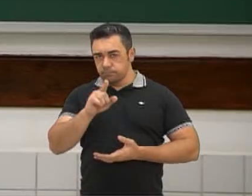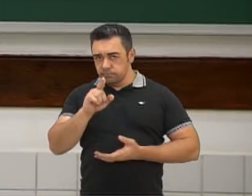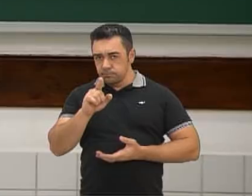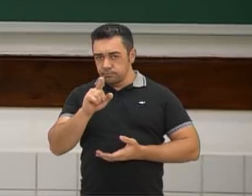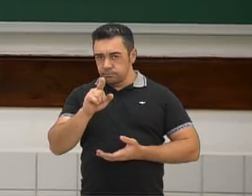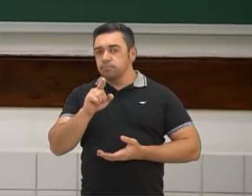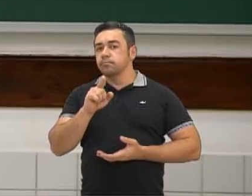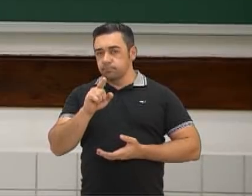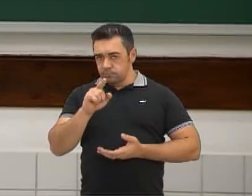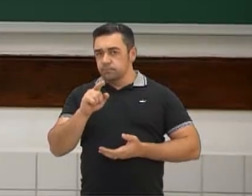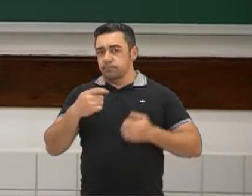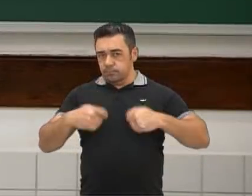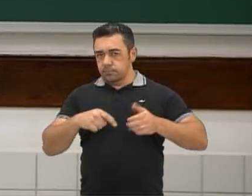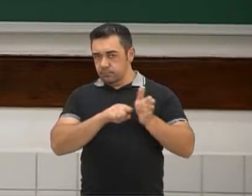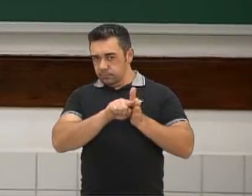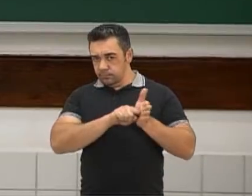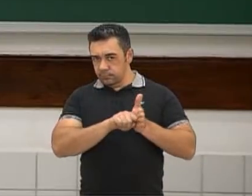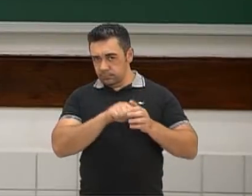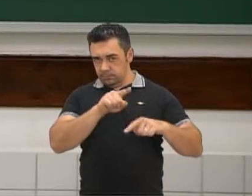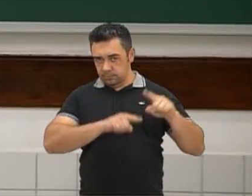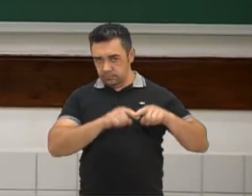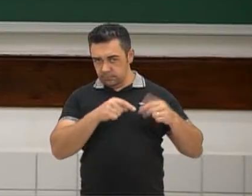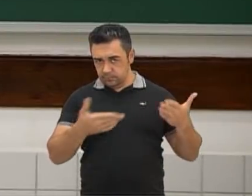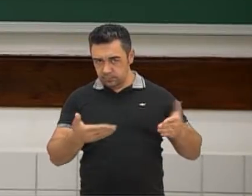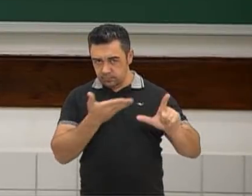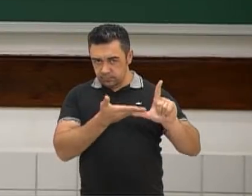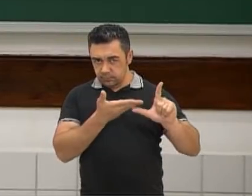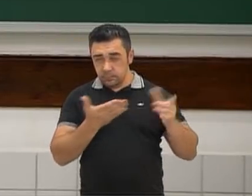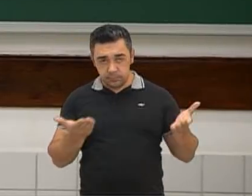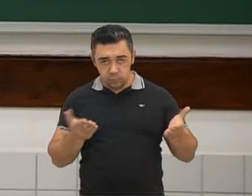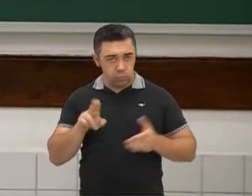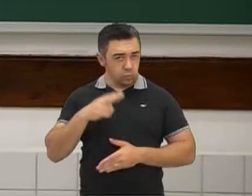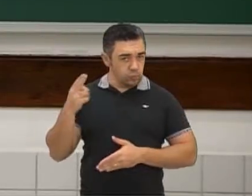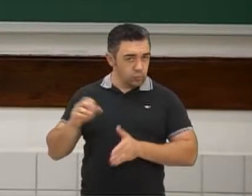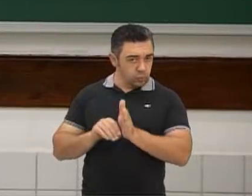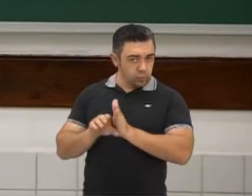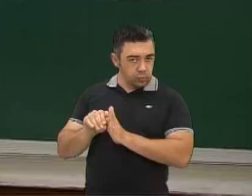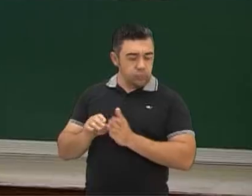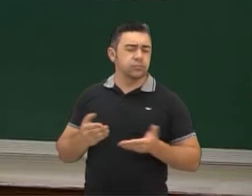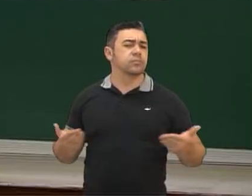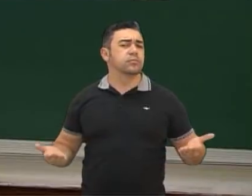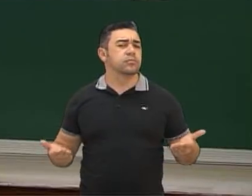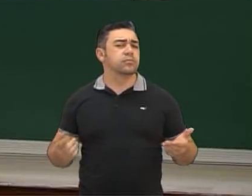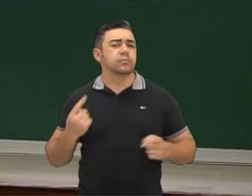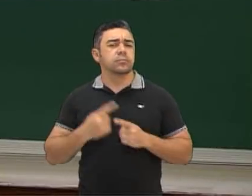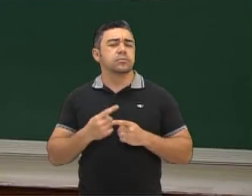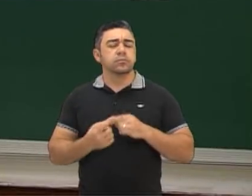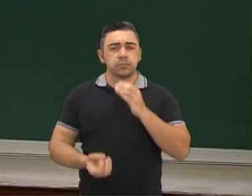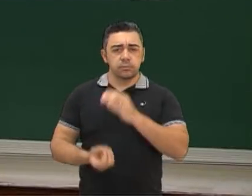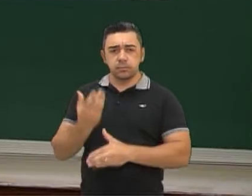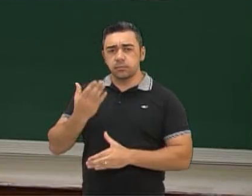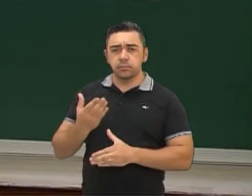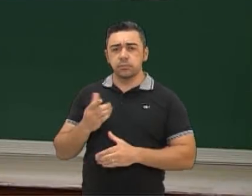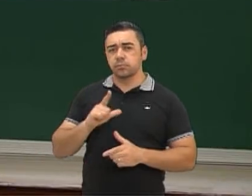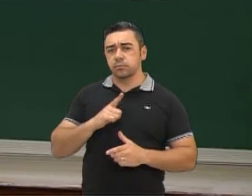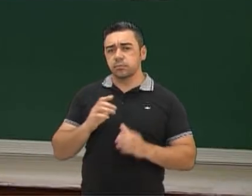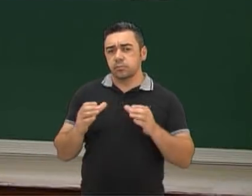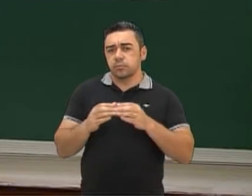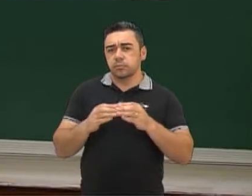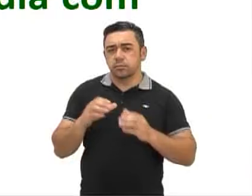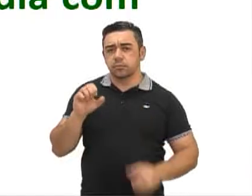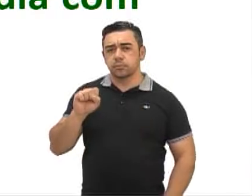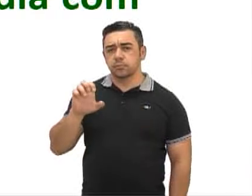Você precisou pesquisar lá no material da aula ou no Google? Vamos ver então o que motivou a criação dessa modalidade de